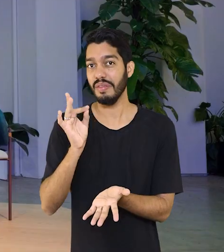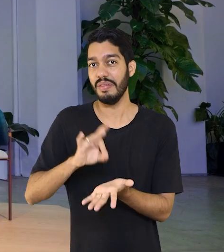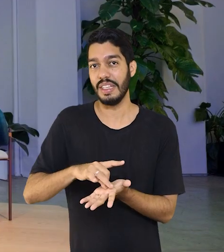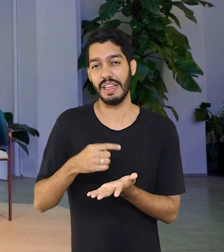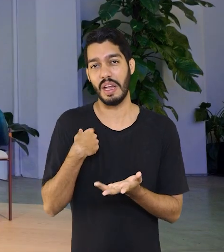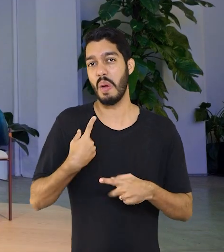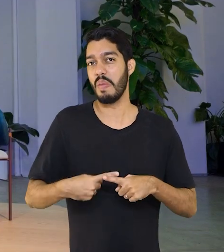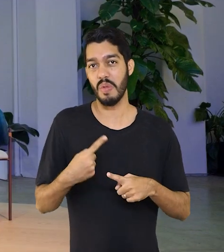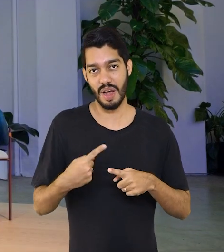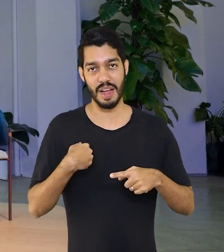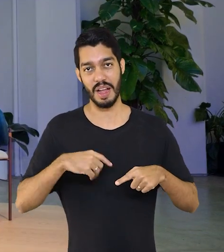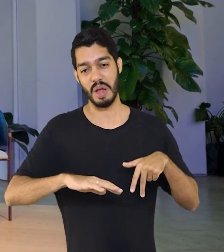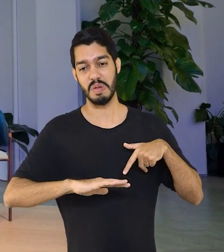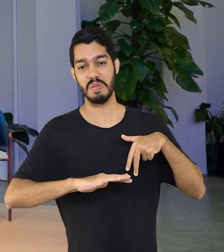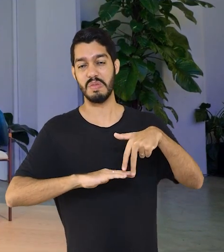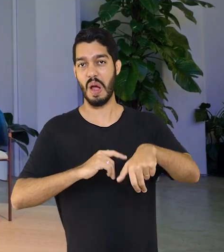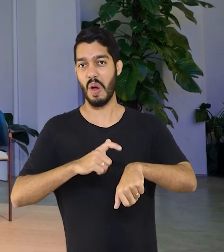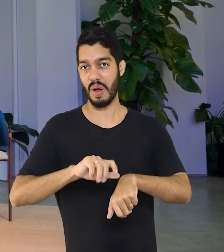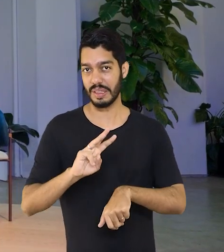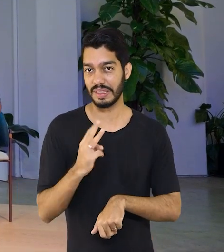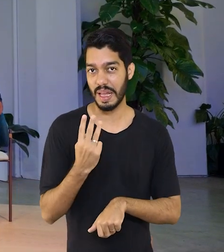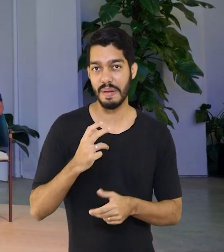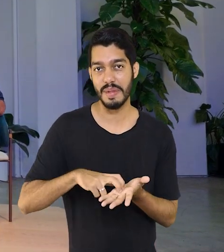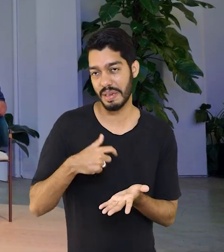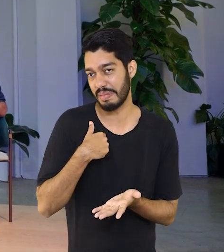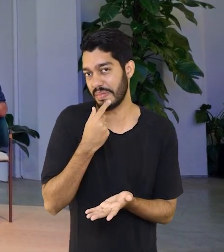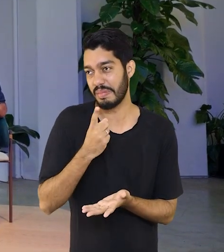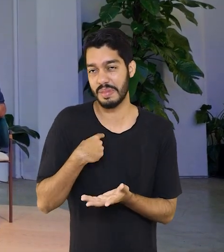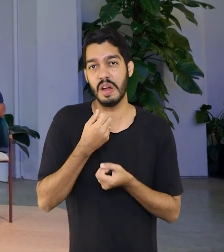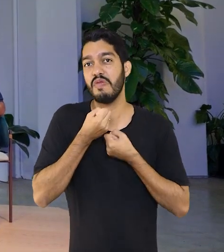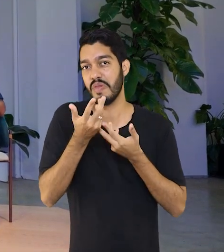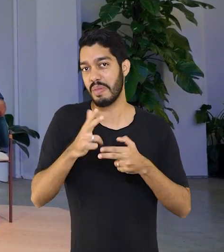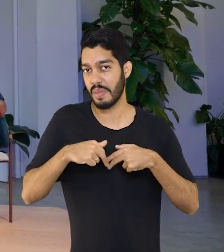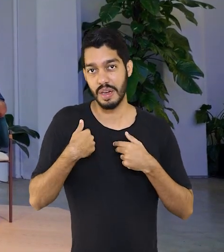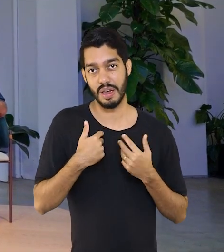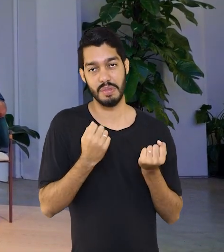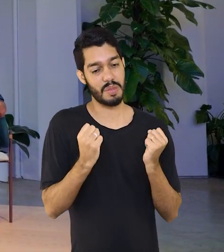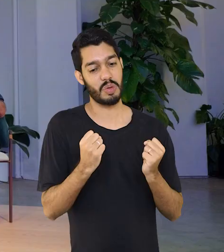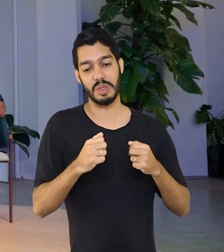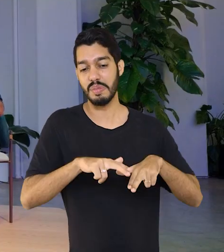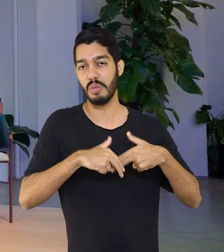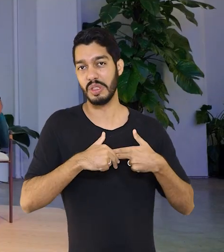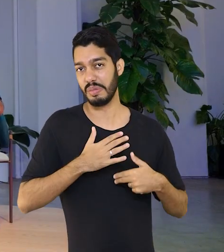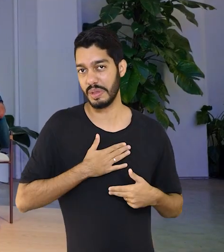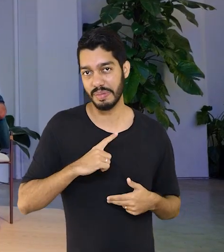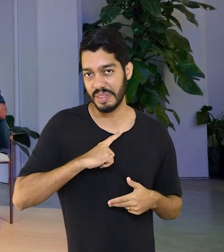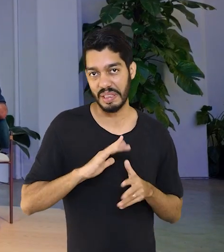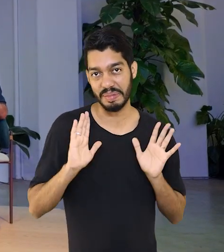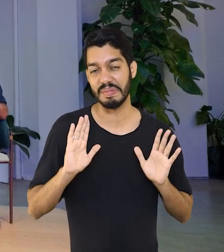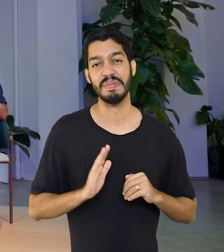além de que eu jamais confessaria por que eu estaria atravessando a Nacional de Copacabana às 3 horas da manhã. Algum motivo